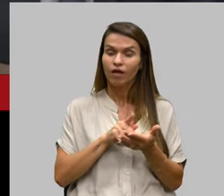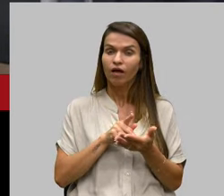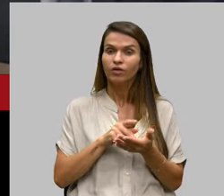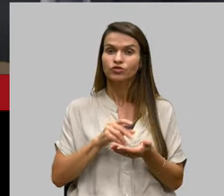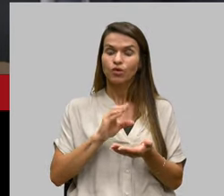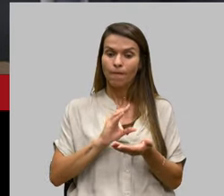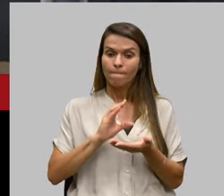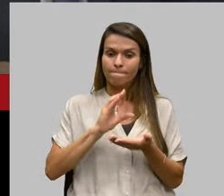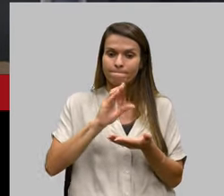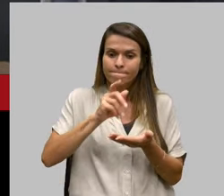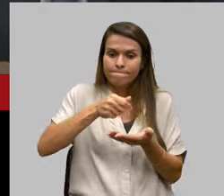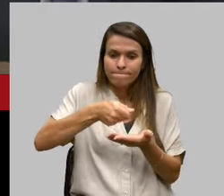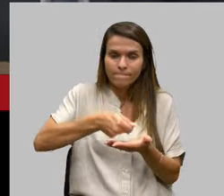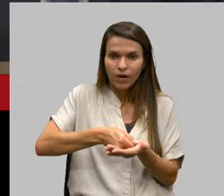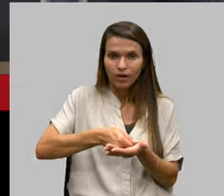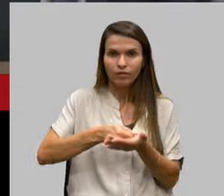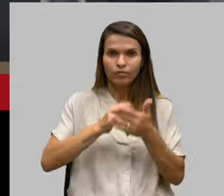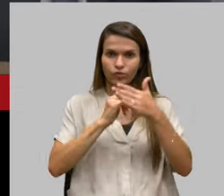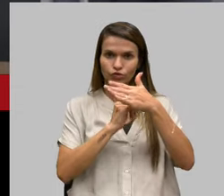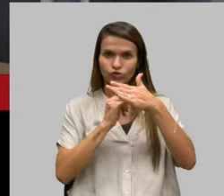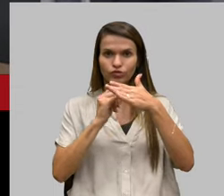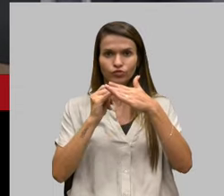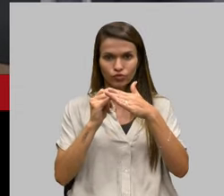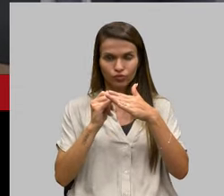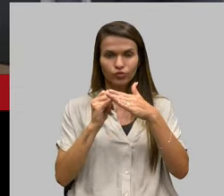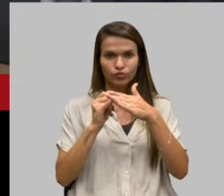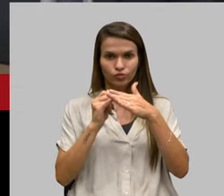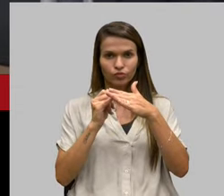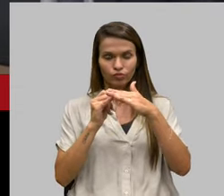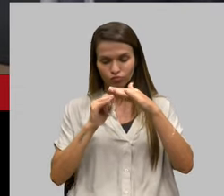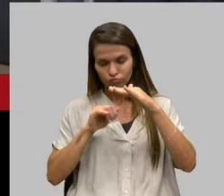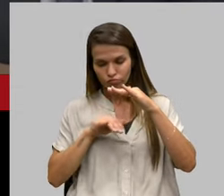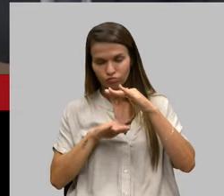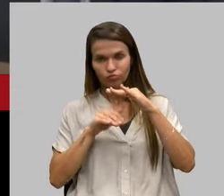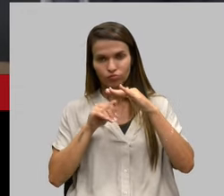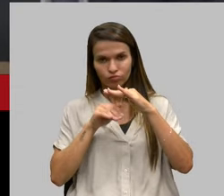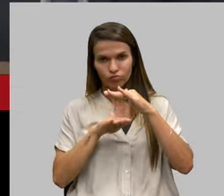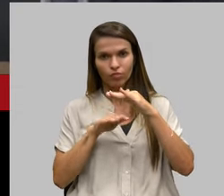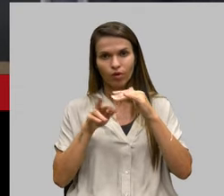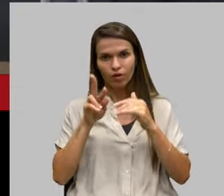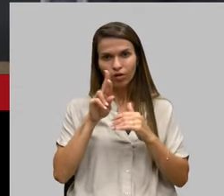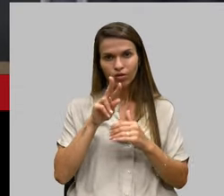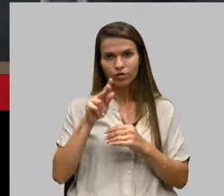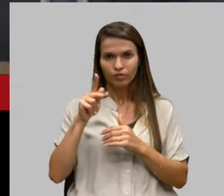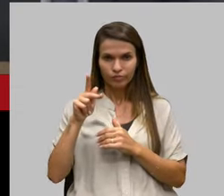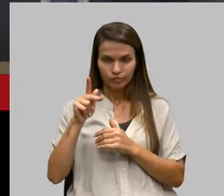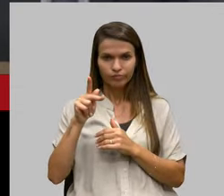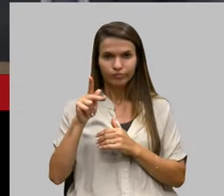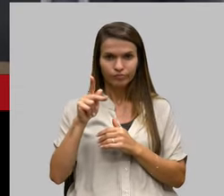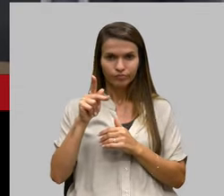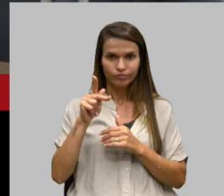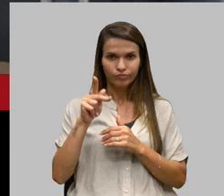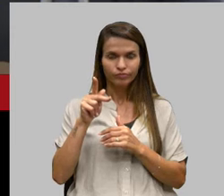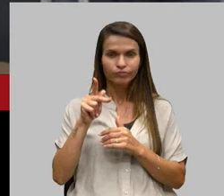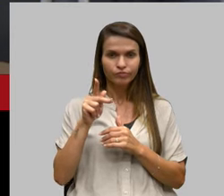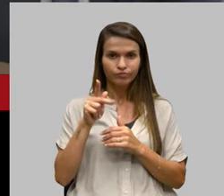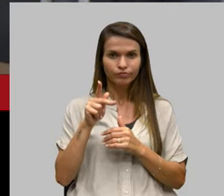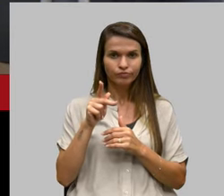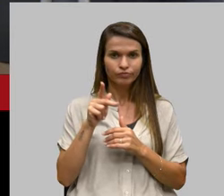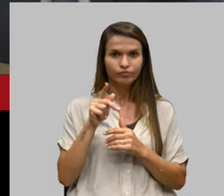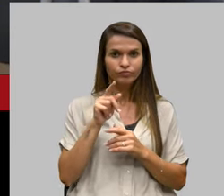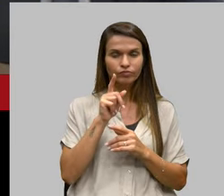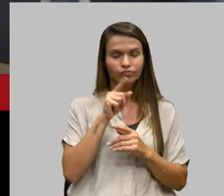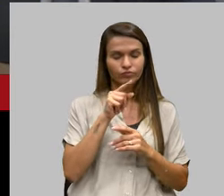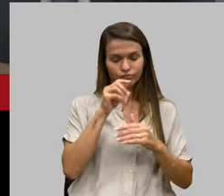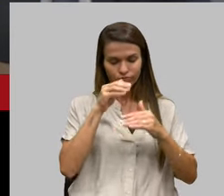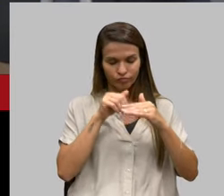pago né pro Instituto ou pro fundo uma parte dos regimes próprios são autarquia uma parte quase que igual é um